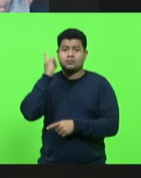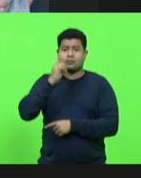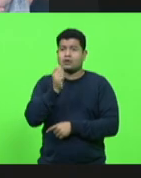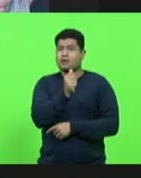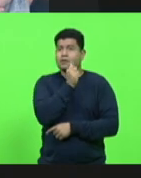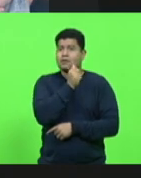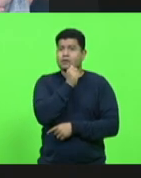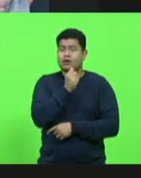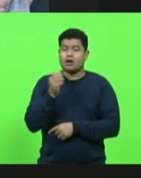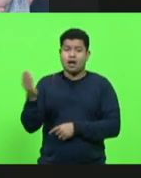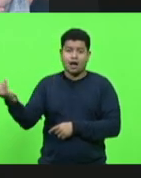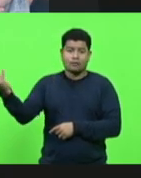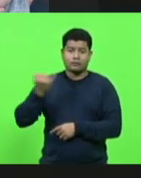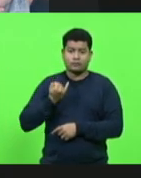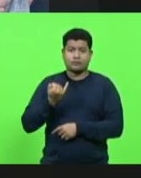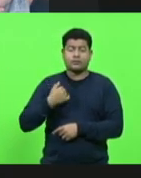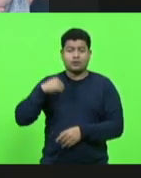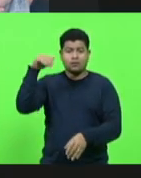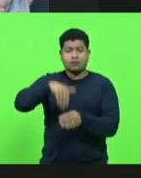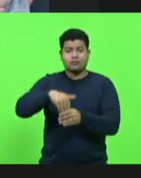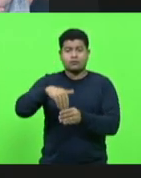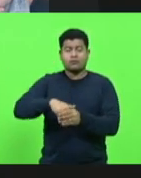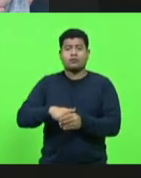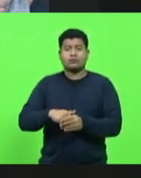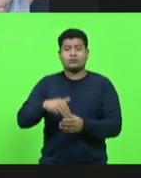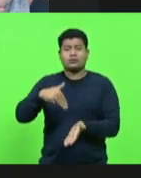que está falando aqui, que votou na moção.